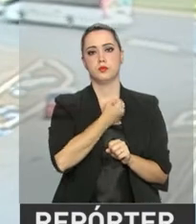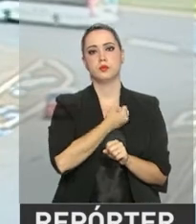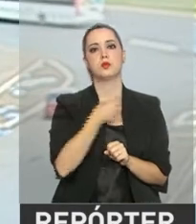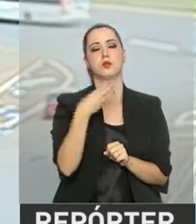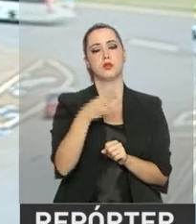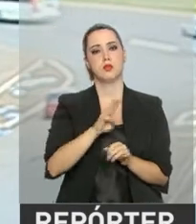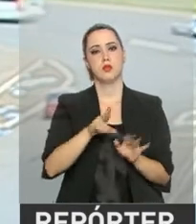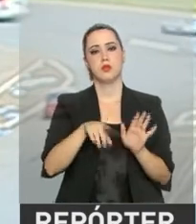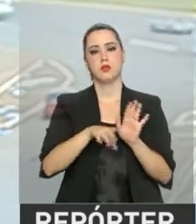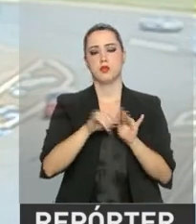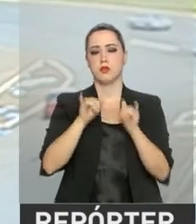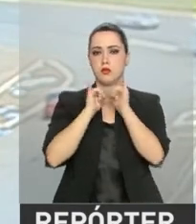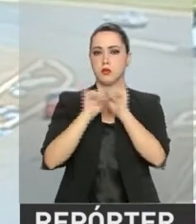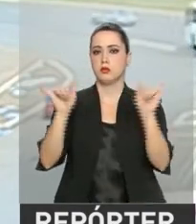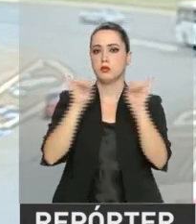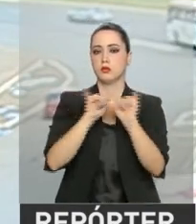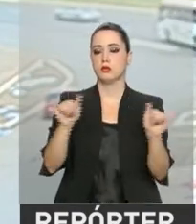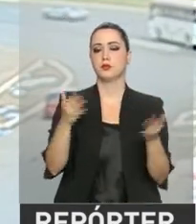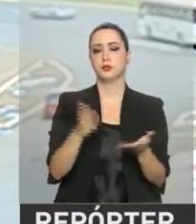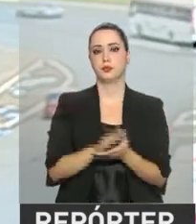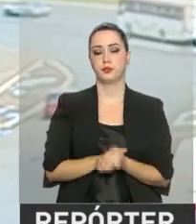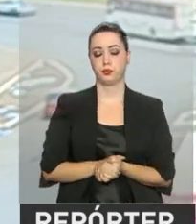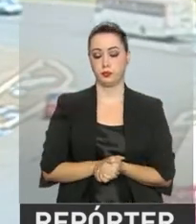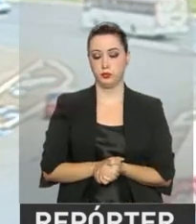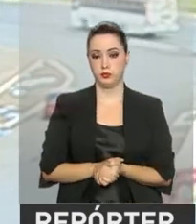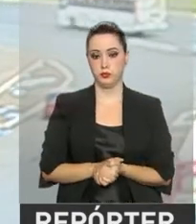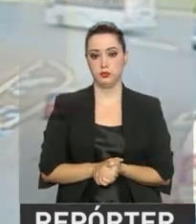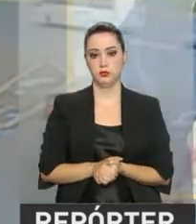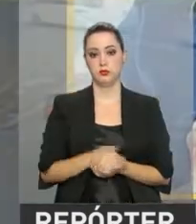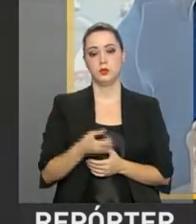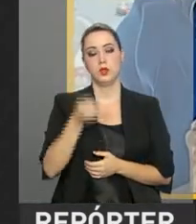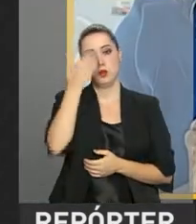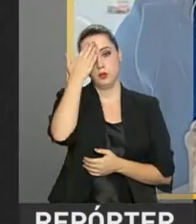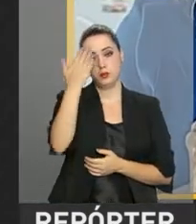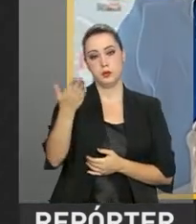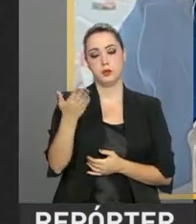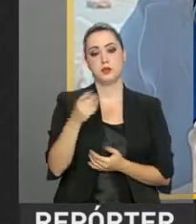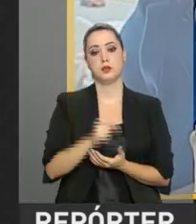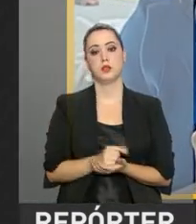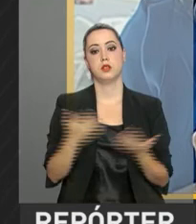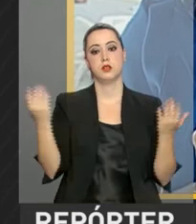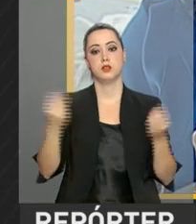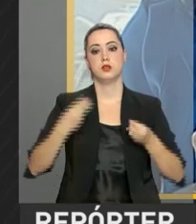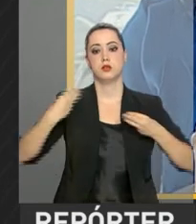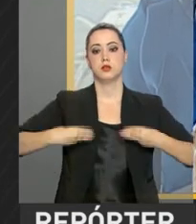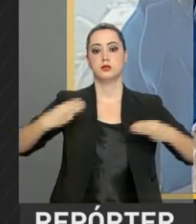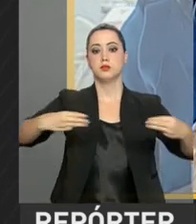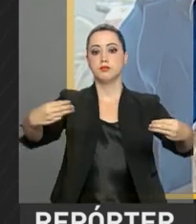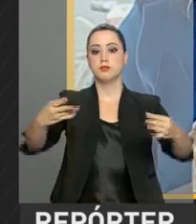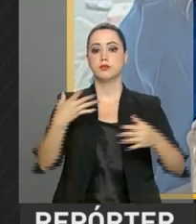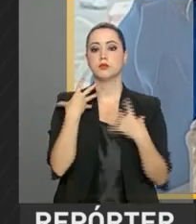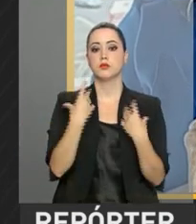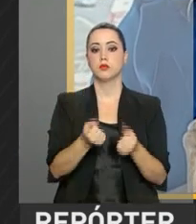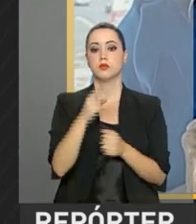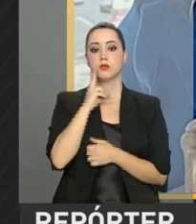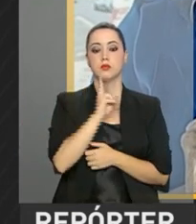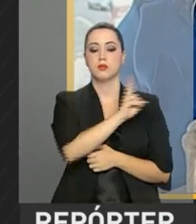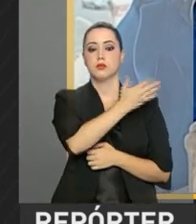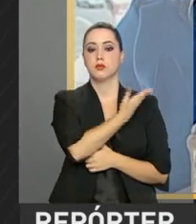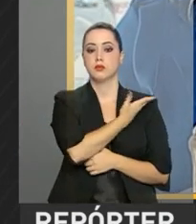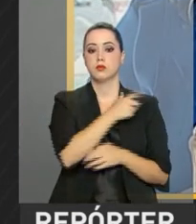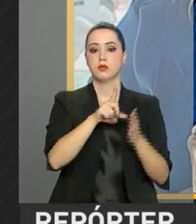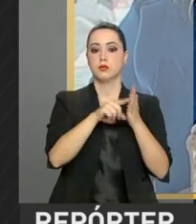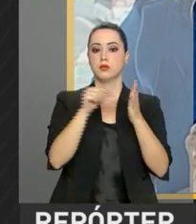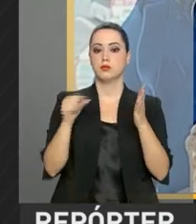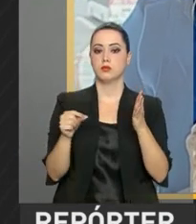brasileira de serviços hospitalares é luiz obrigado beatriz e da esplanada dos ministérios vamos ao vivo para o planalto